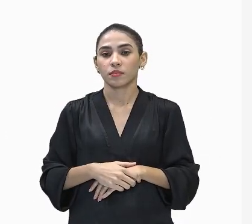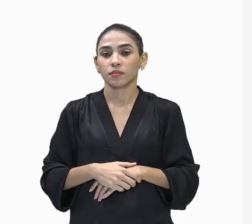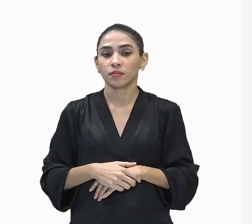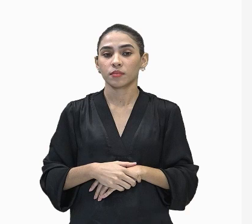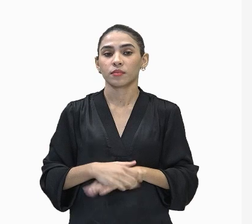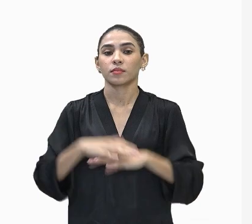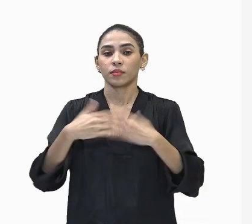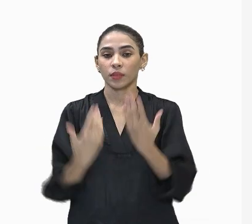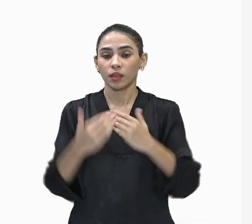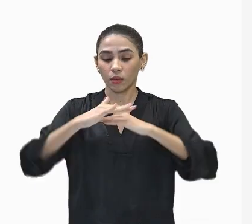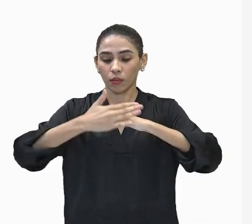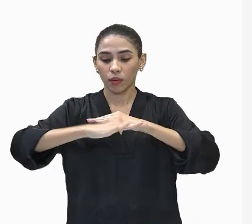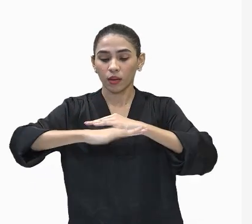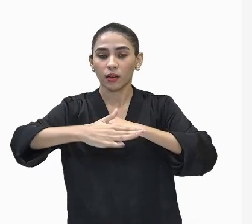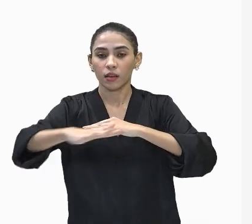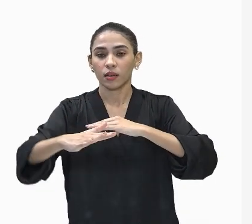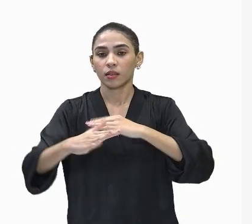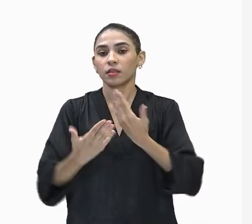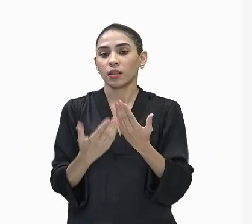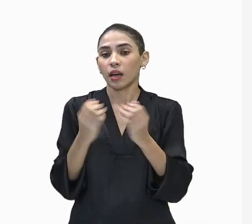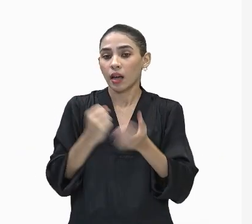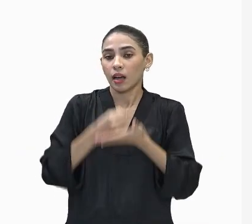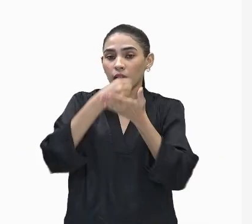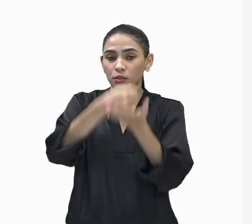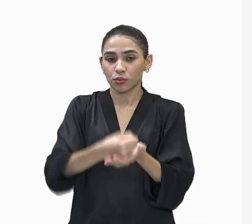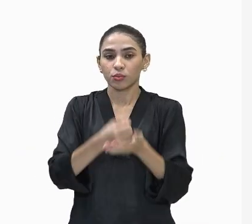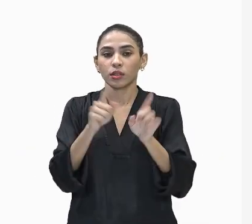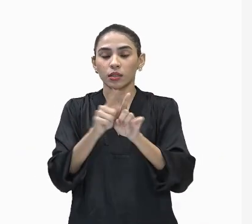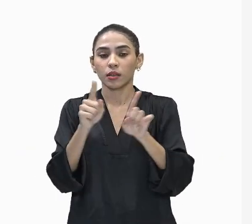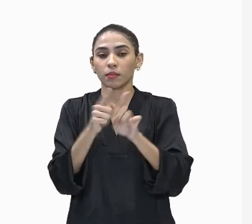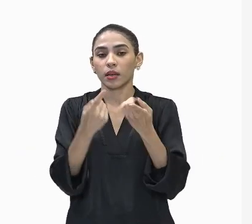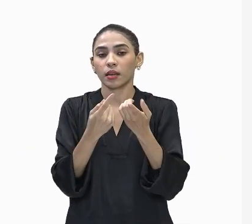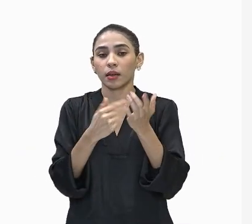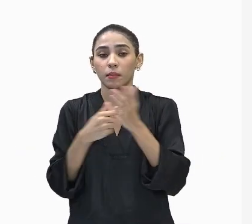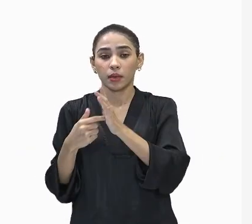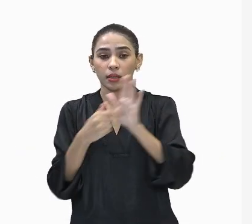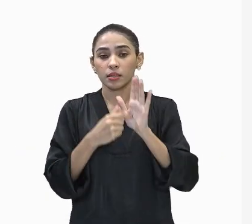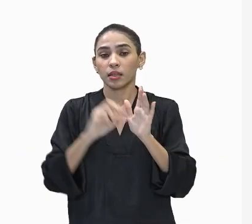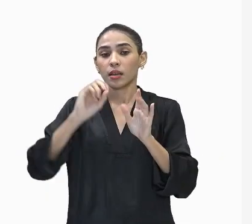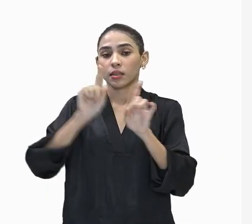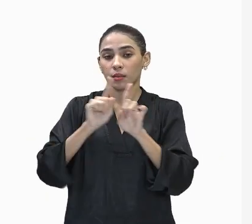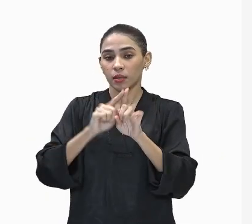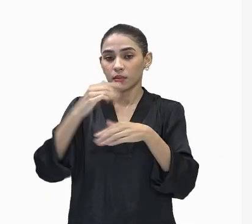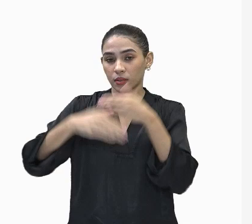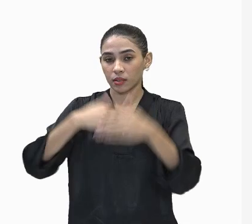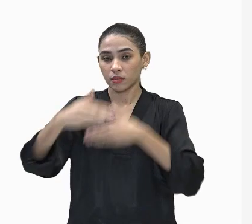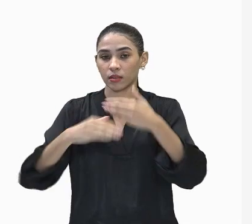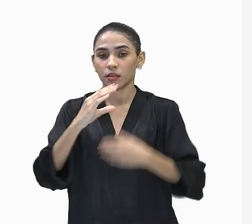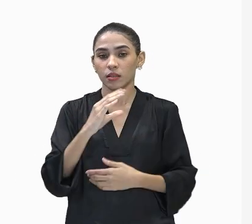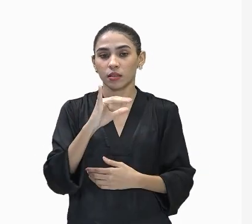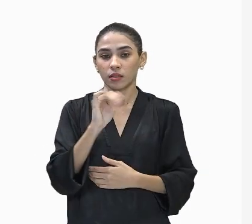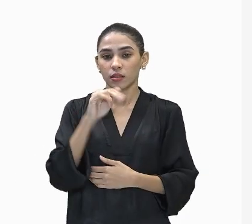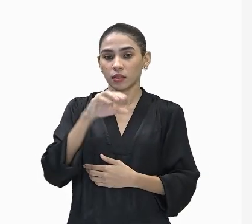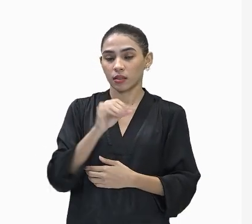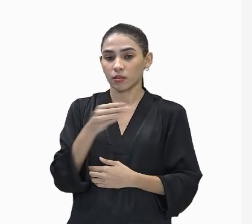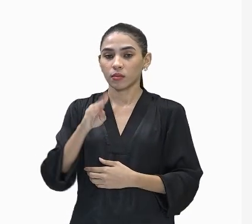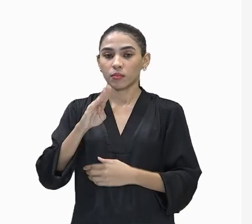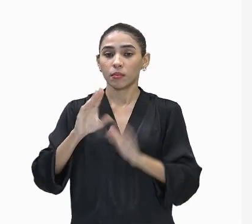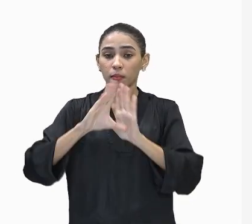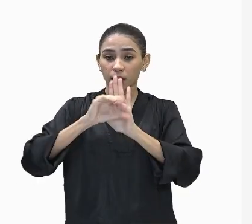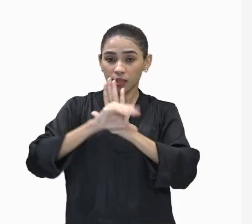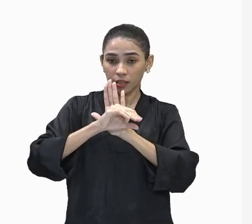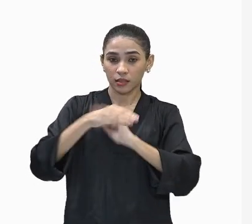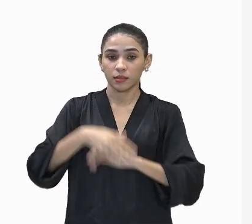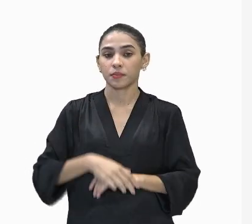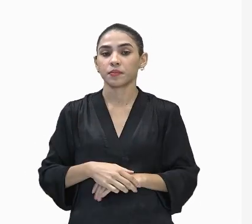nesses ambientes favorece o aparecimento e o desenvolvimento das cianobactérias